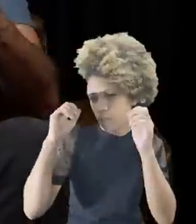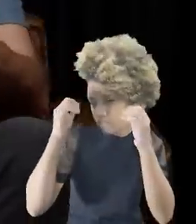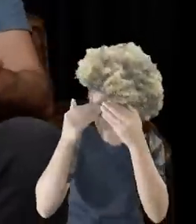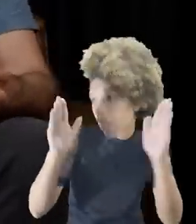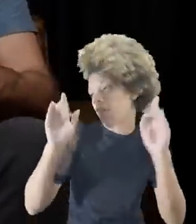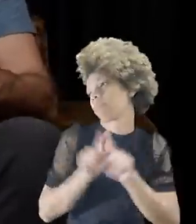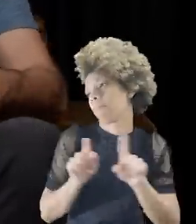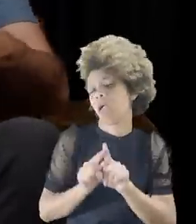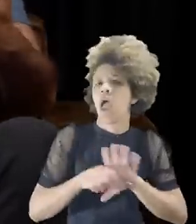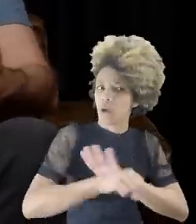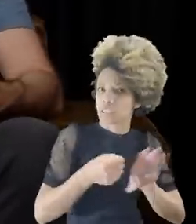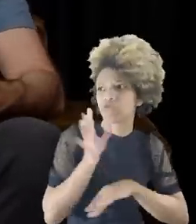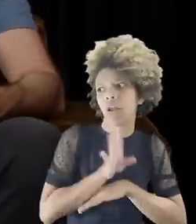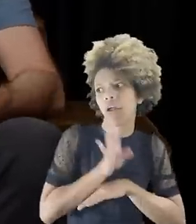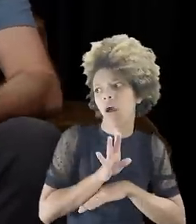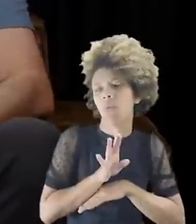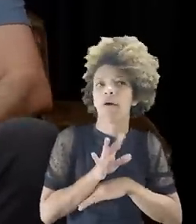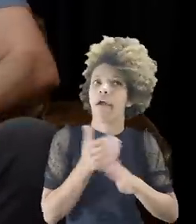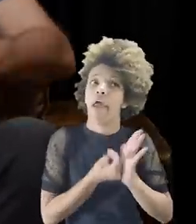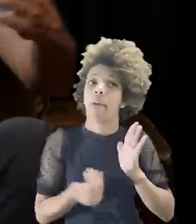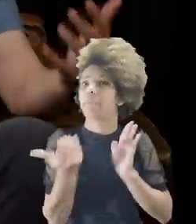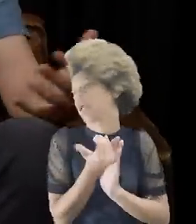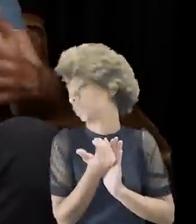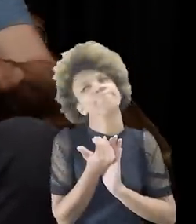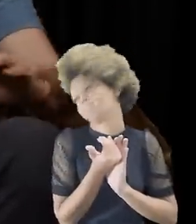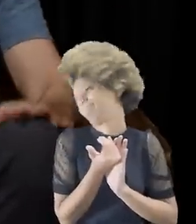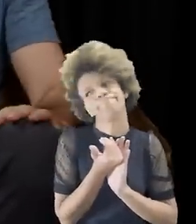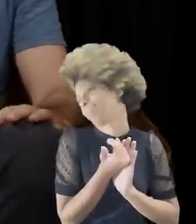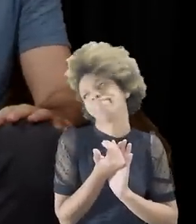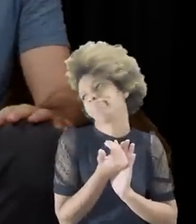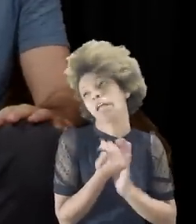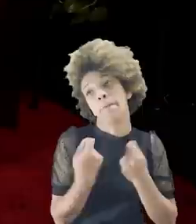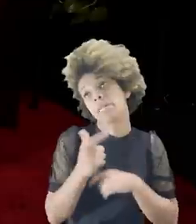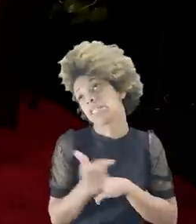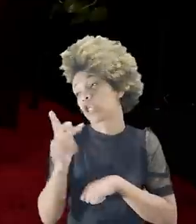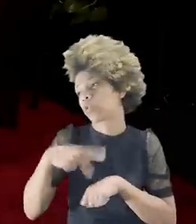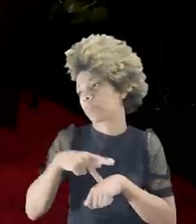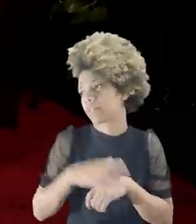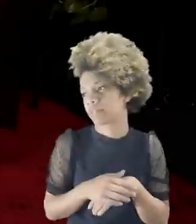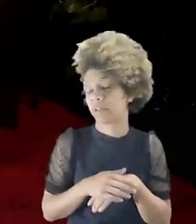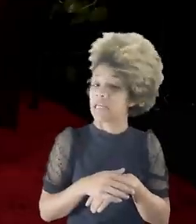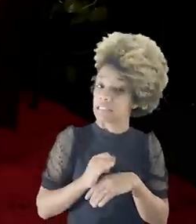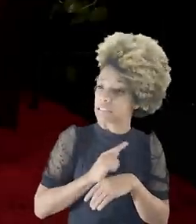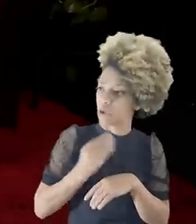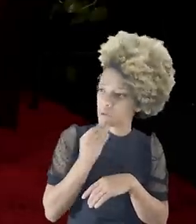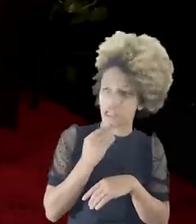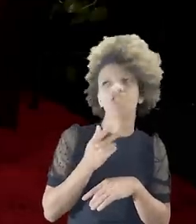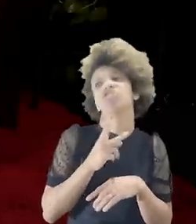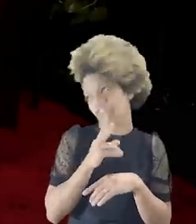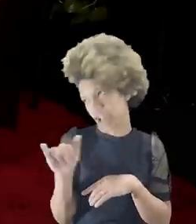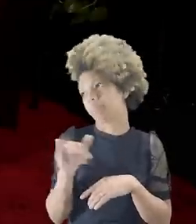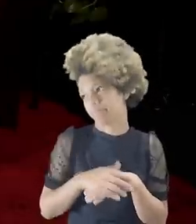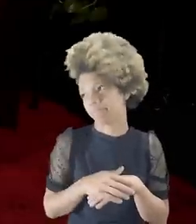beleza é um basquete legal basquete legal é o maior nível Não não é tá longe então tem a oportunidade vai embora